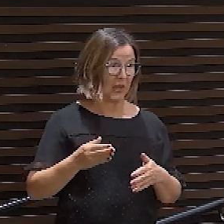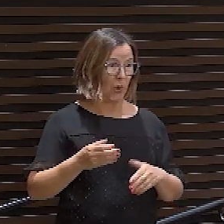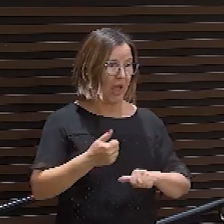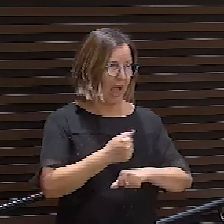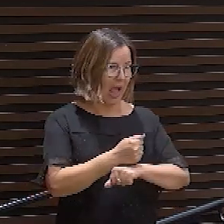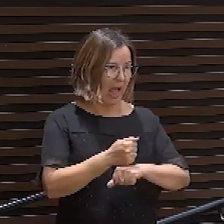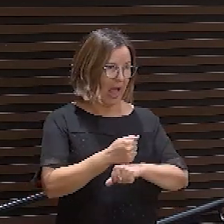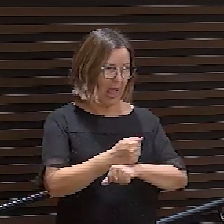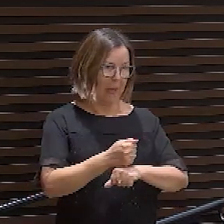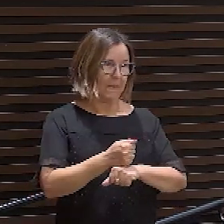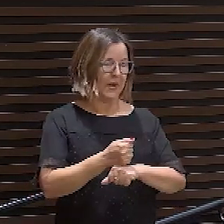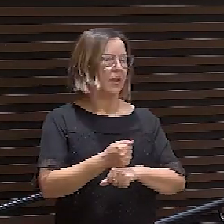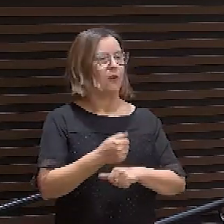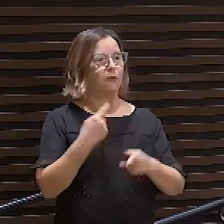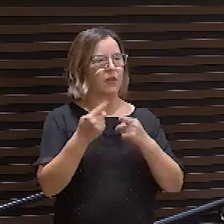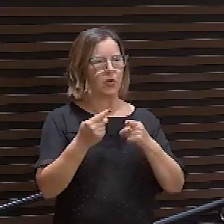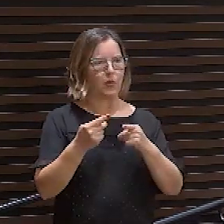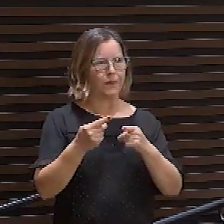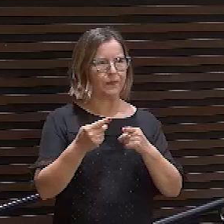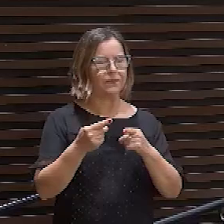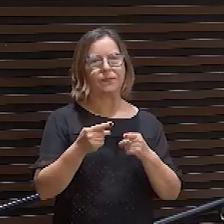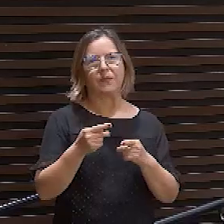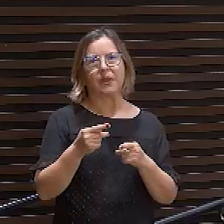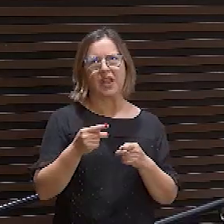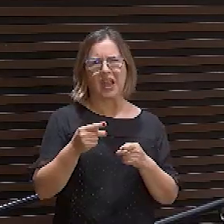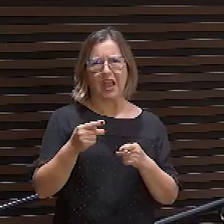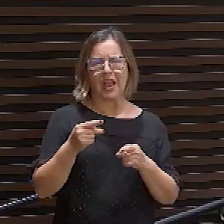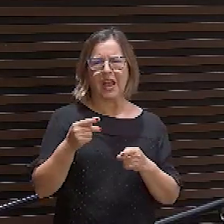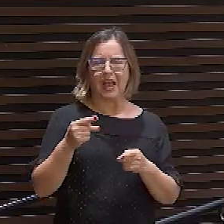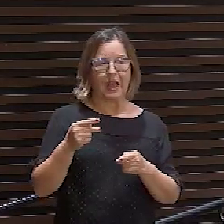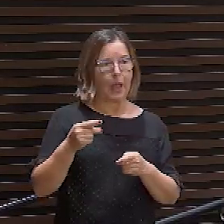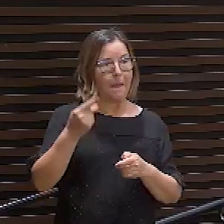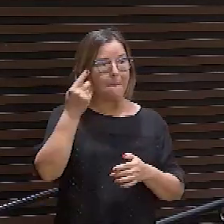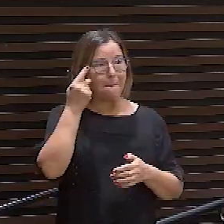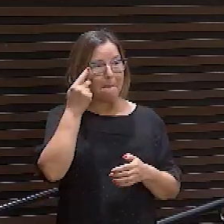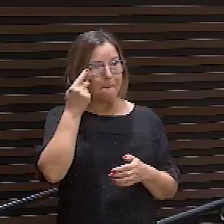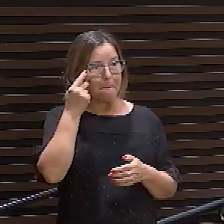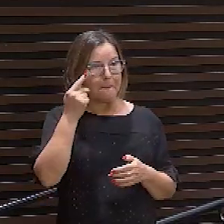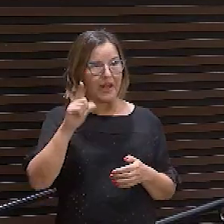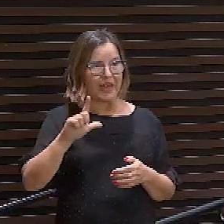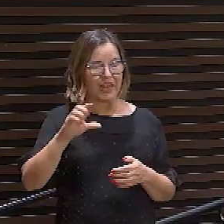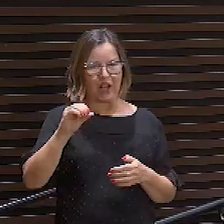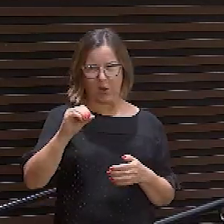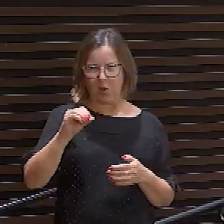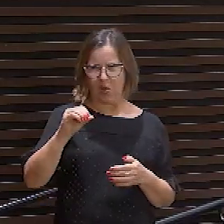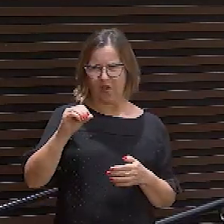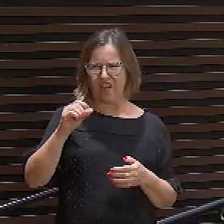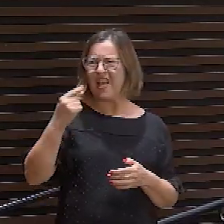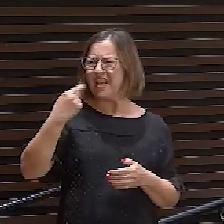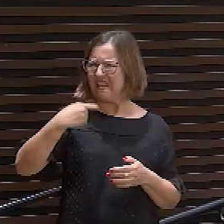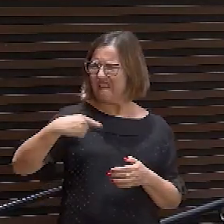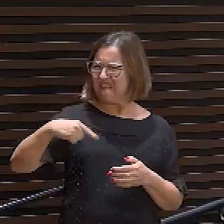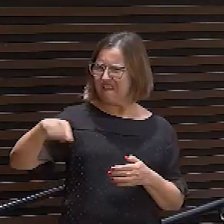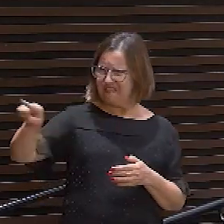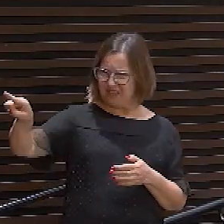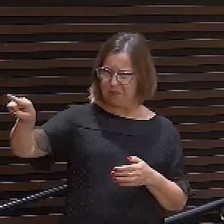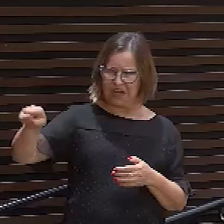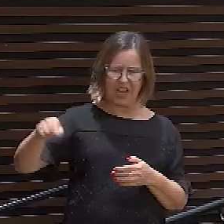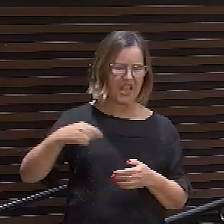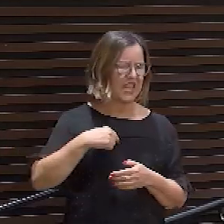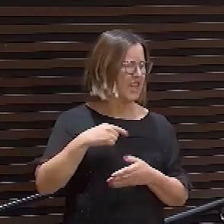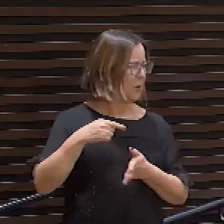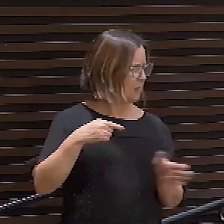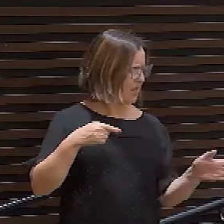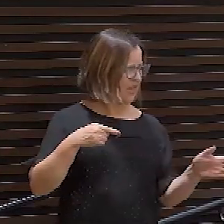de Ló se encheram com as campinas de Sodoma e viram a beleza